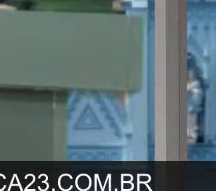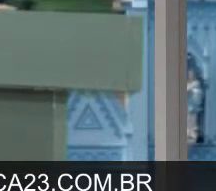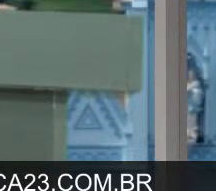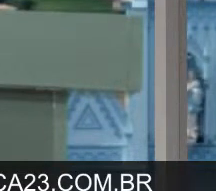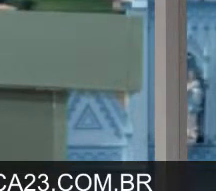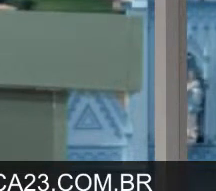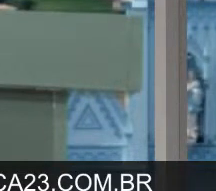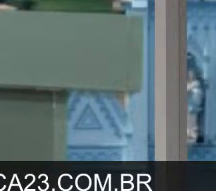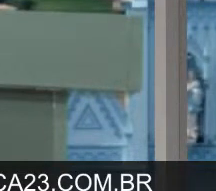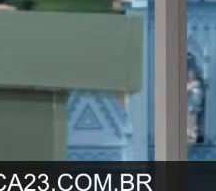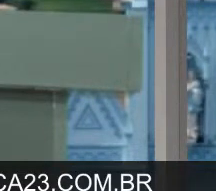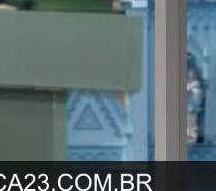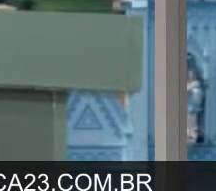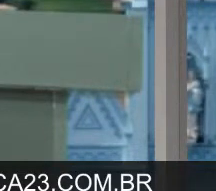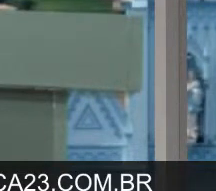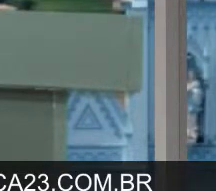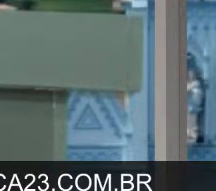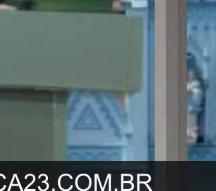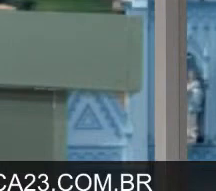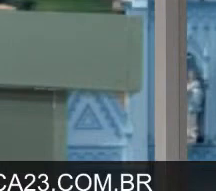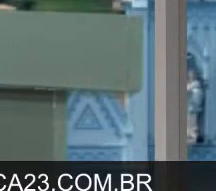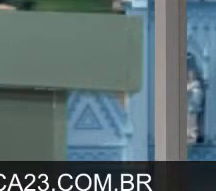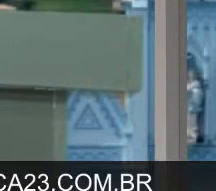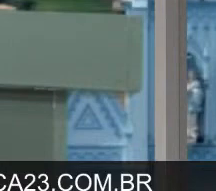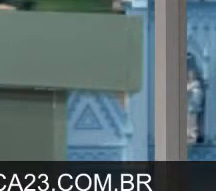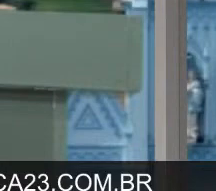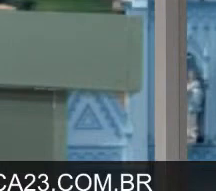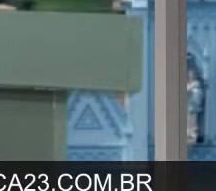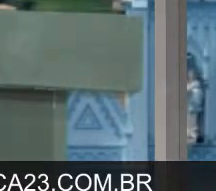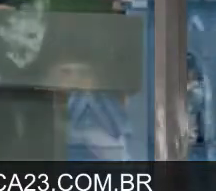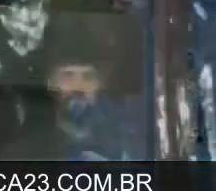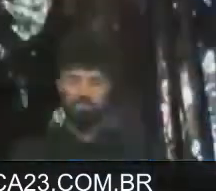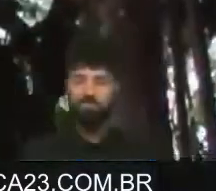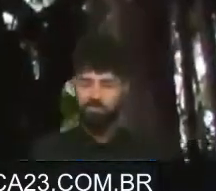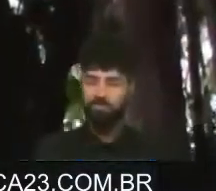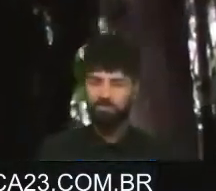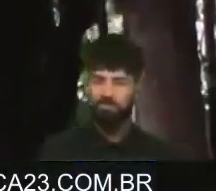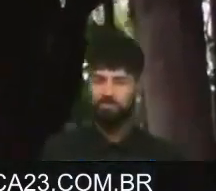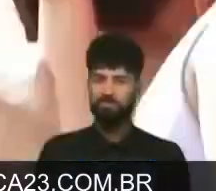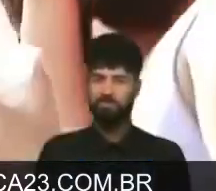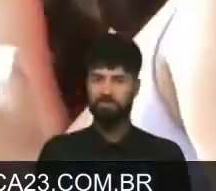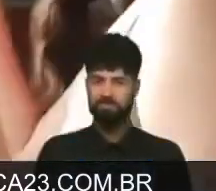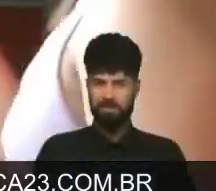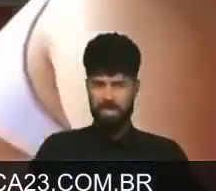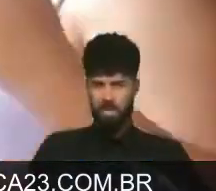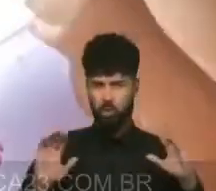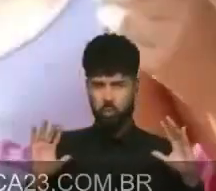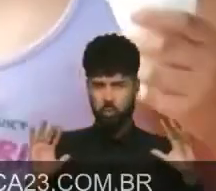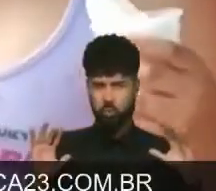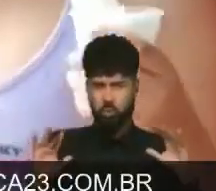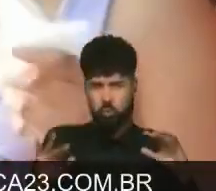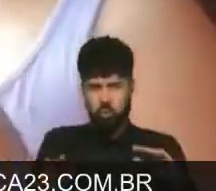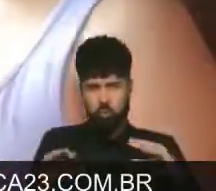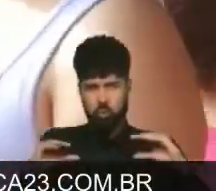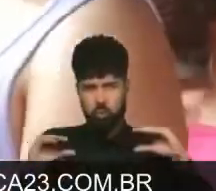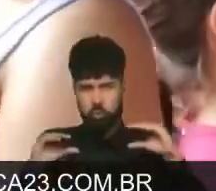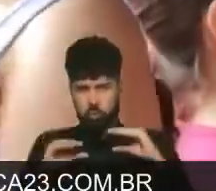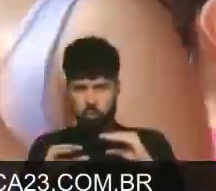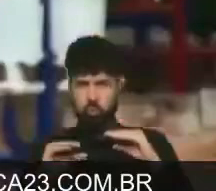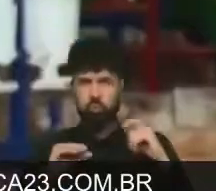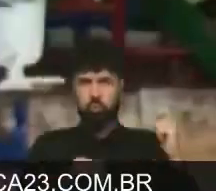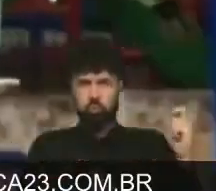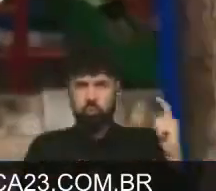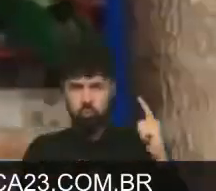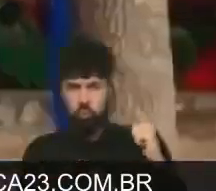calor que afeta não só a região de Franca, mas boa parte do Brasil. Essa onda de calor tem atingido boa parte do